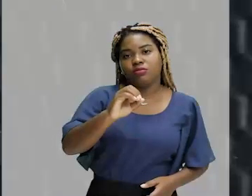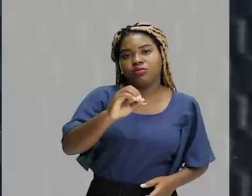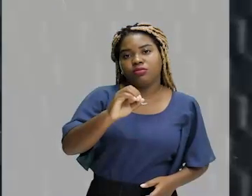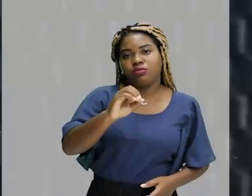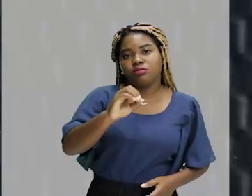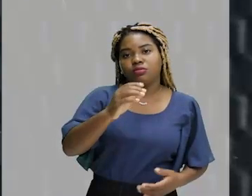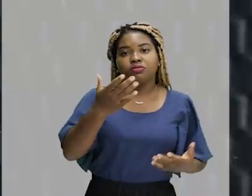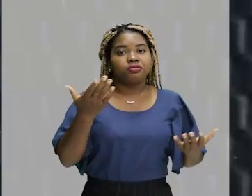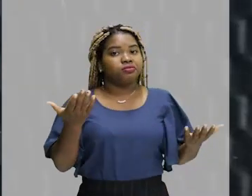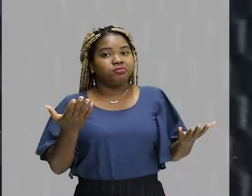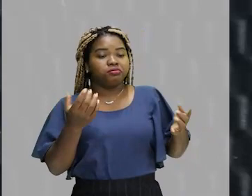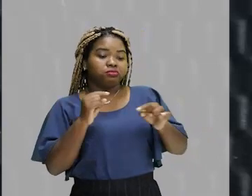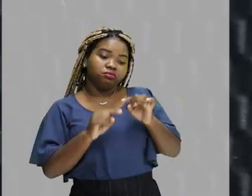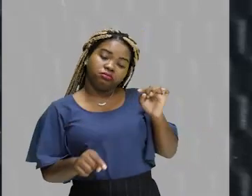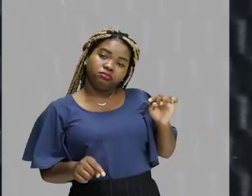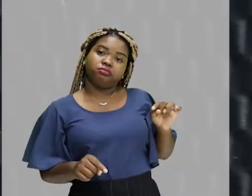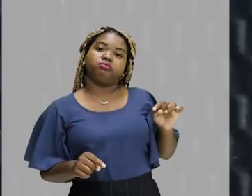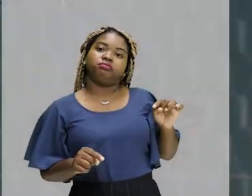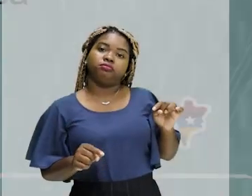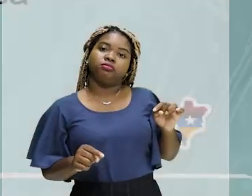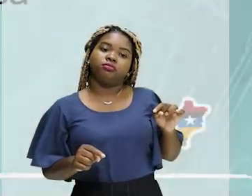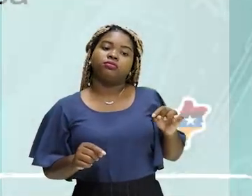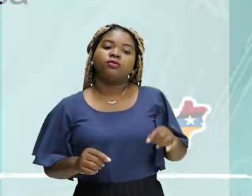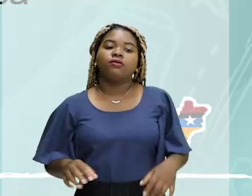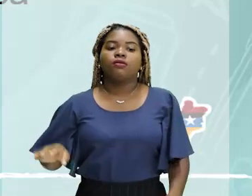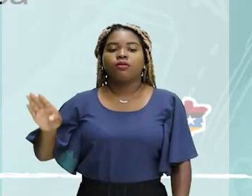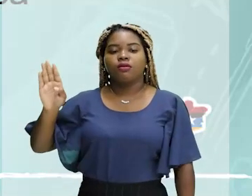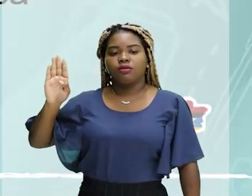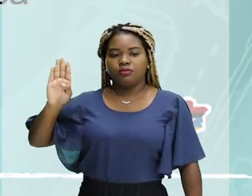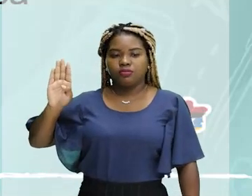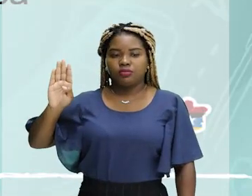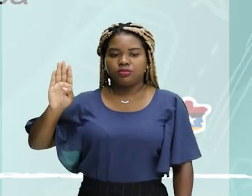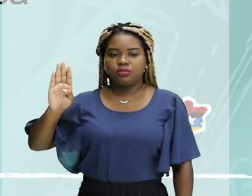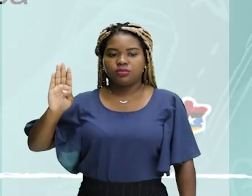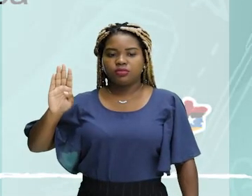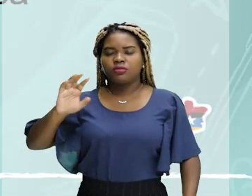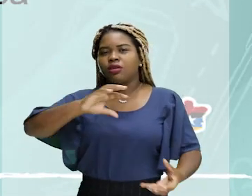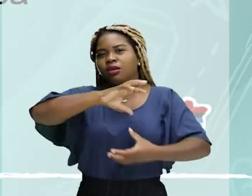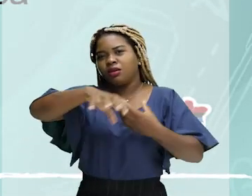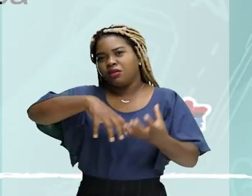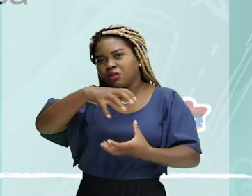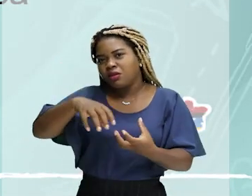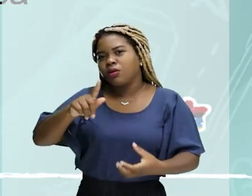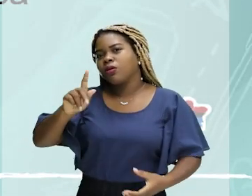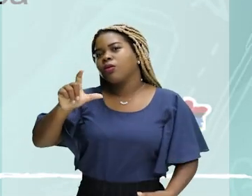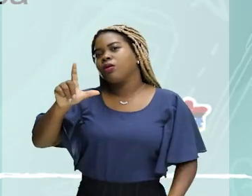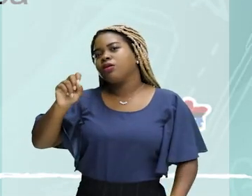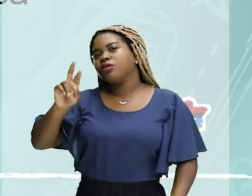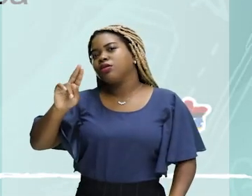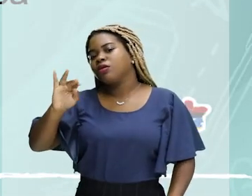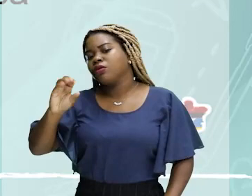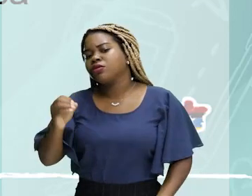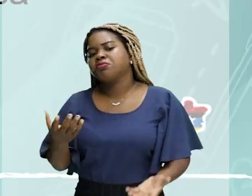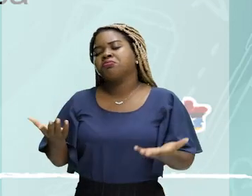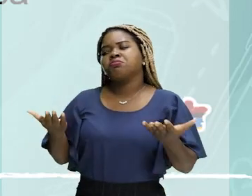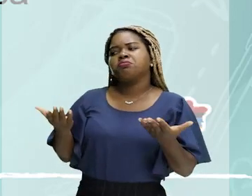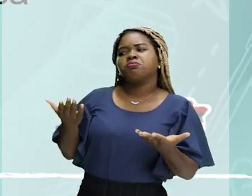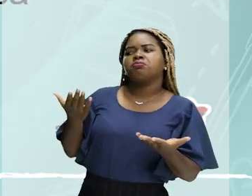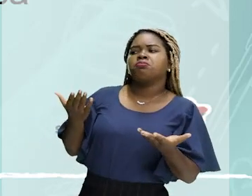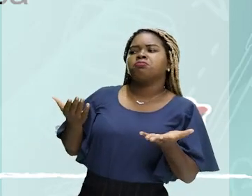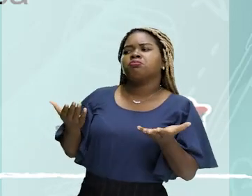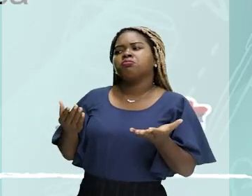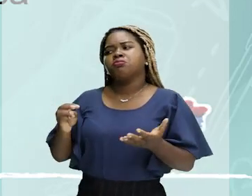carvão. Então, letra B, gloriosa, Revolução Gloriosa, interessante, né? Passagem